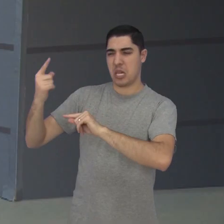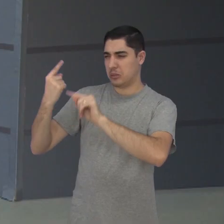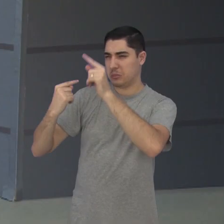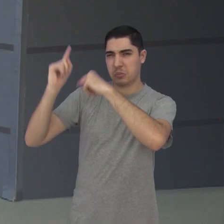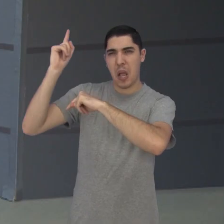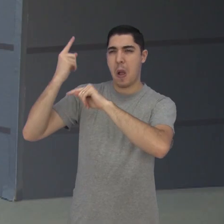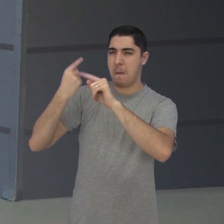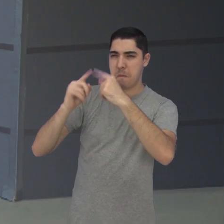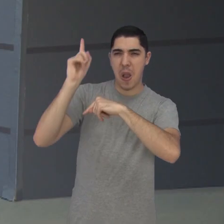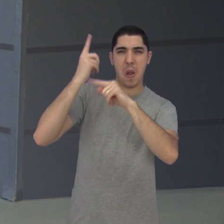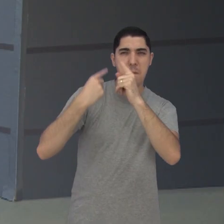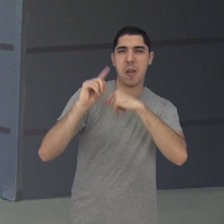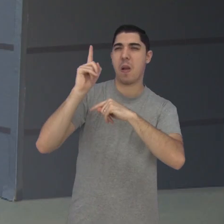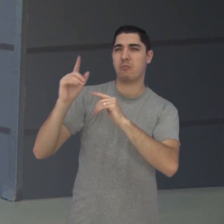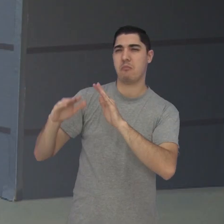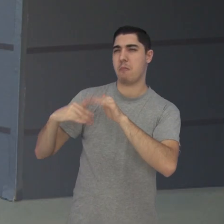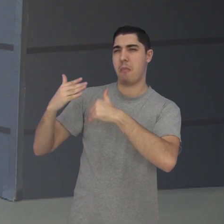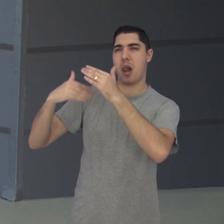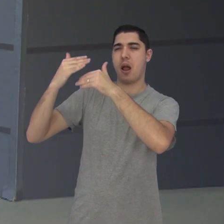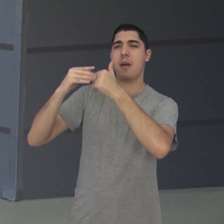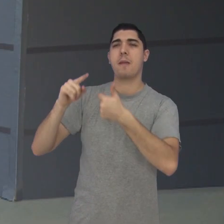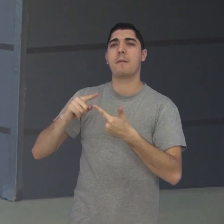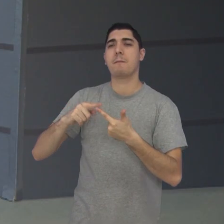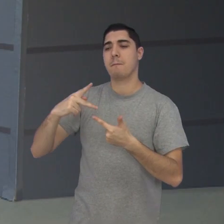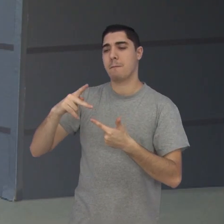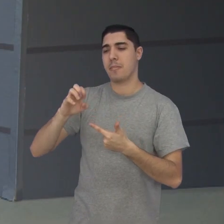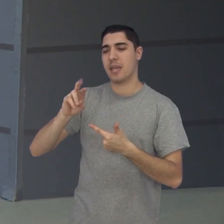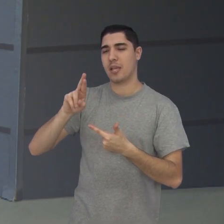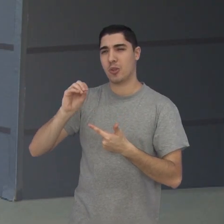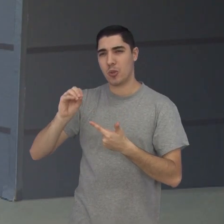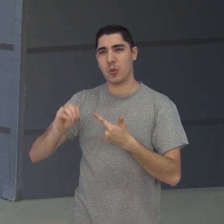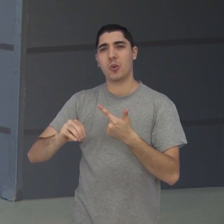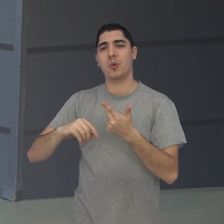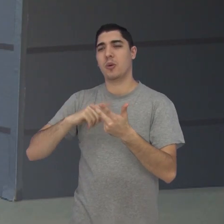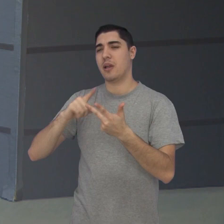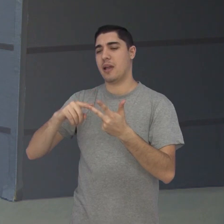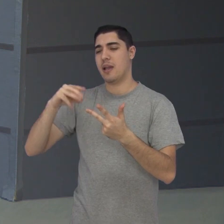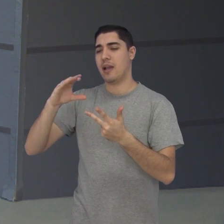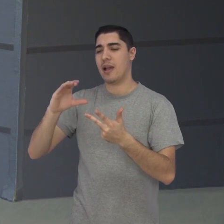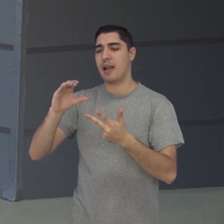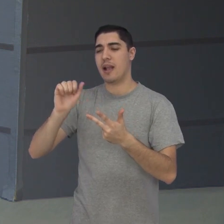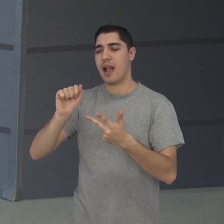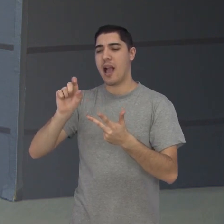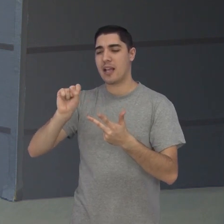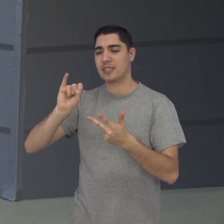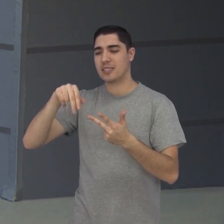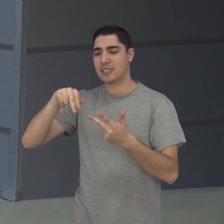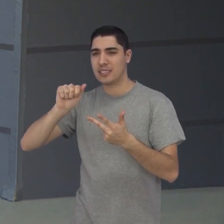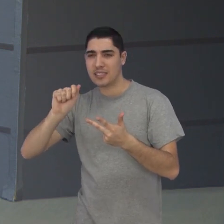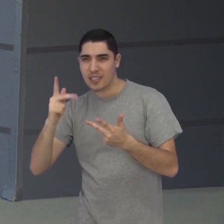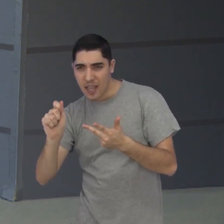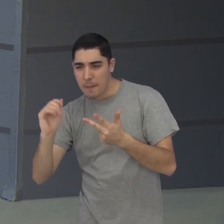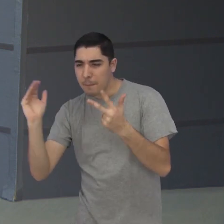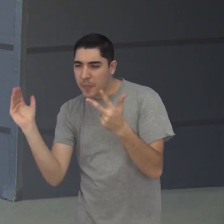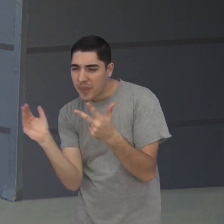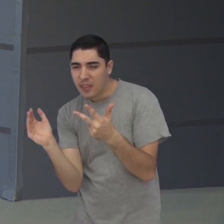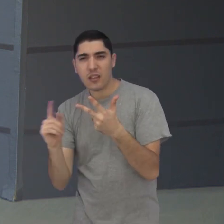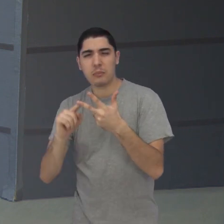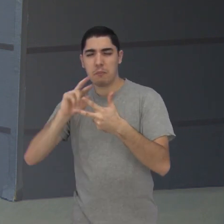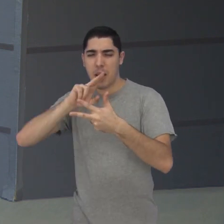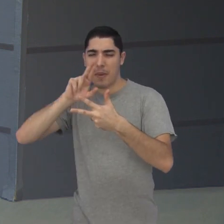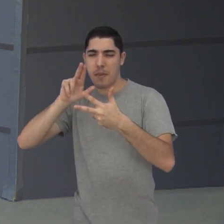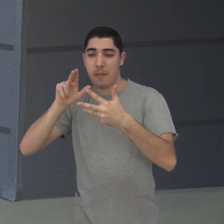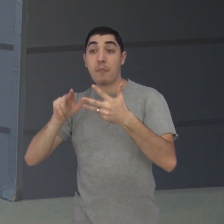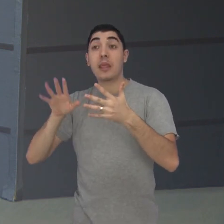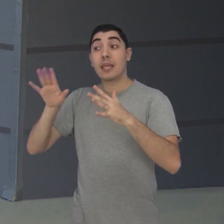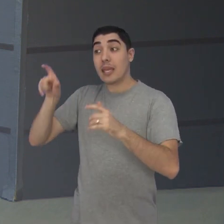sucesso atrás do outro. Princesa do Jeca, Pedro Malazarte, Casinha Pequenina. E outra, ele ia, através dos anos,